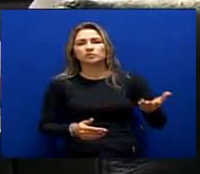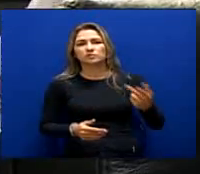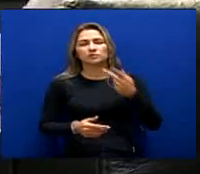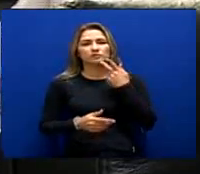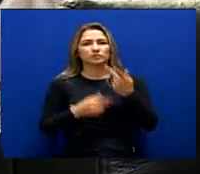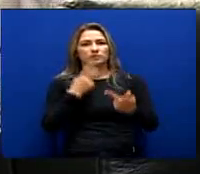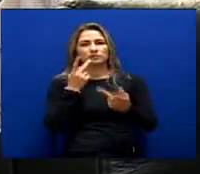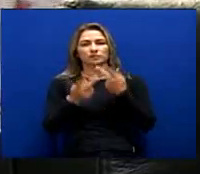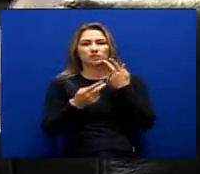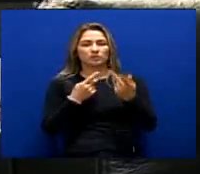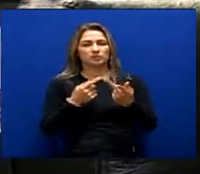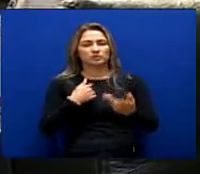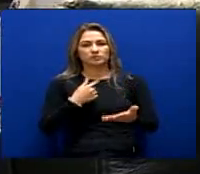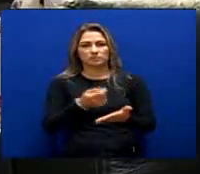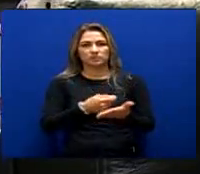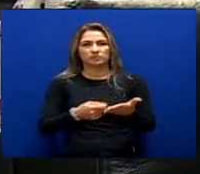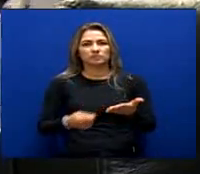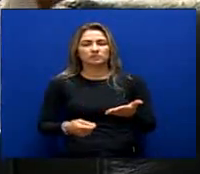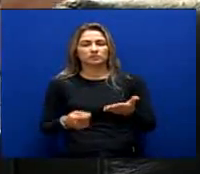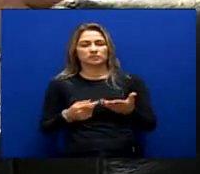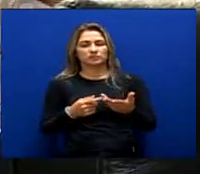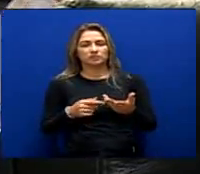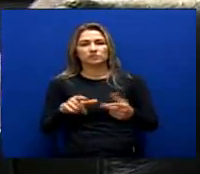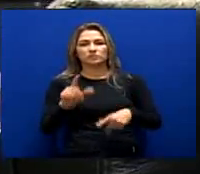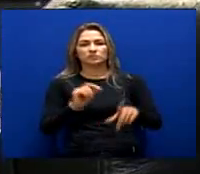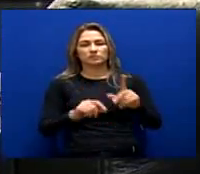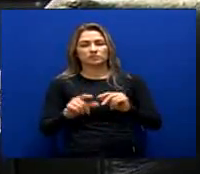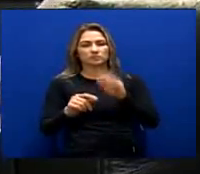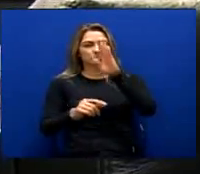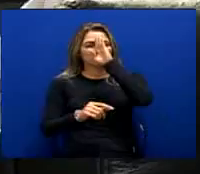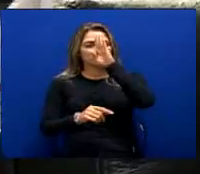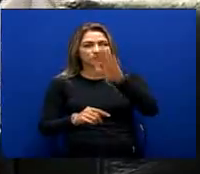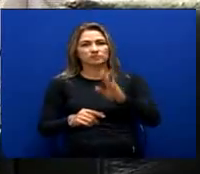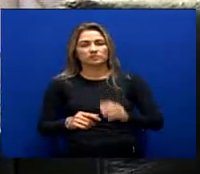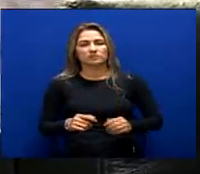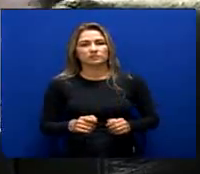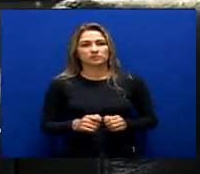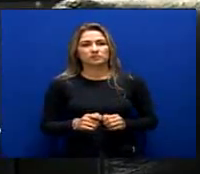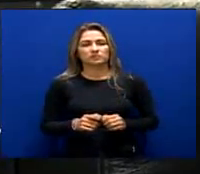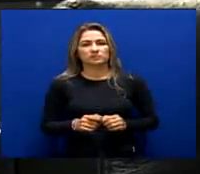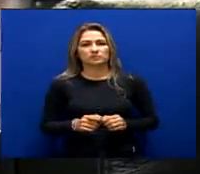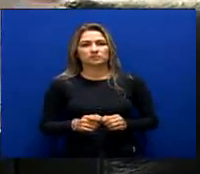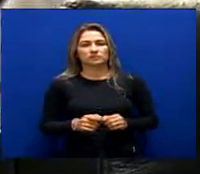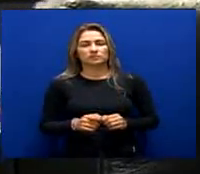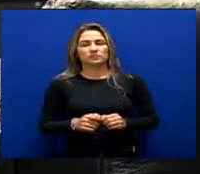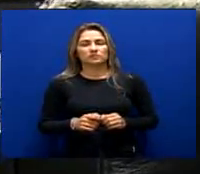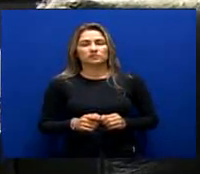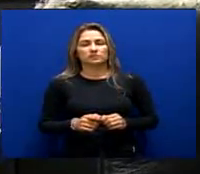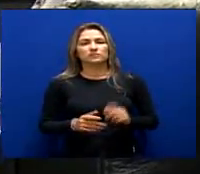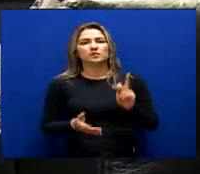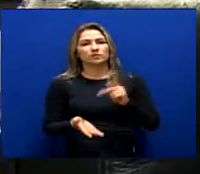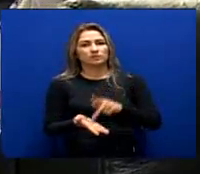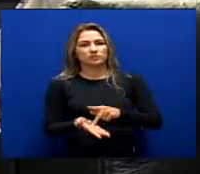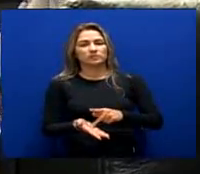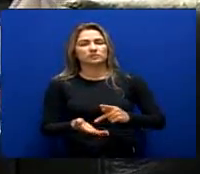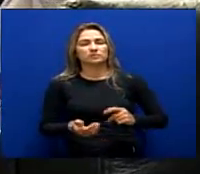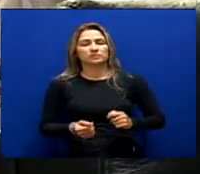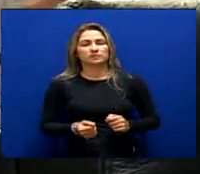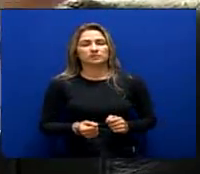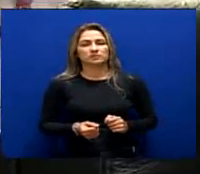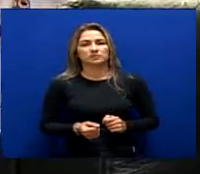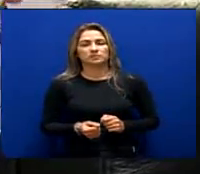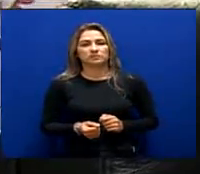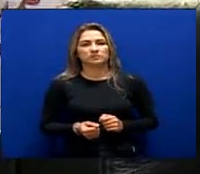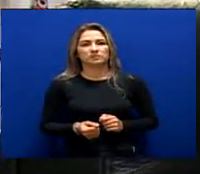aqui porque foram muitas coisas então vou tentar priorizar em na a fala dos presentes aqui só reafirmam né é